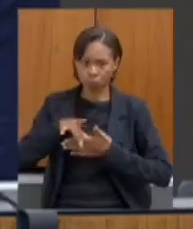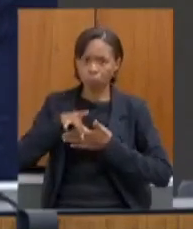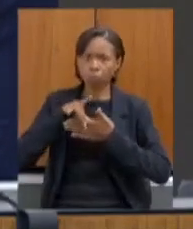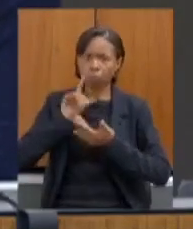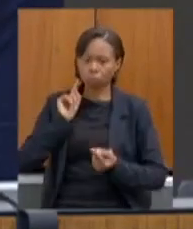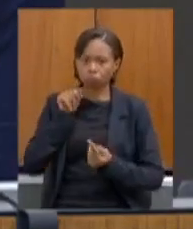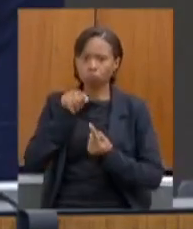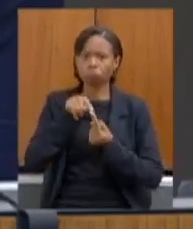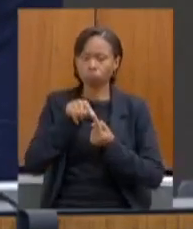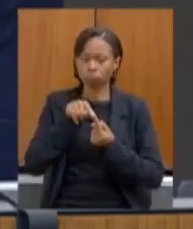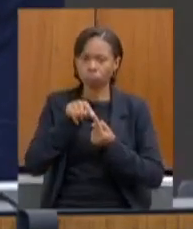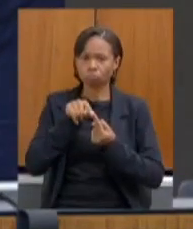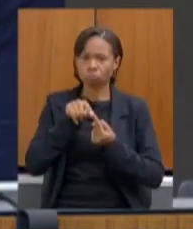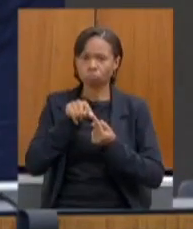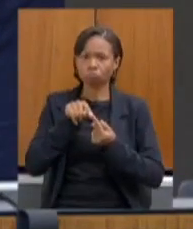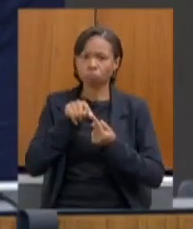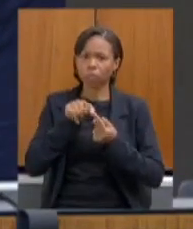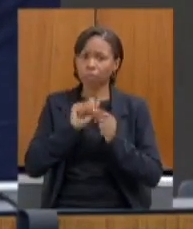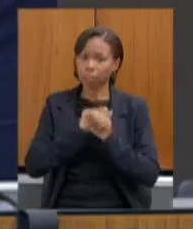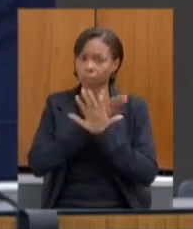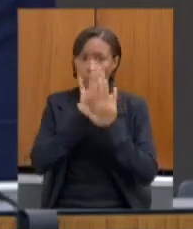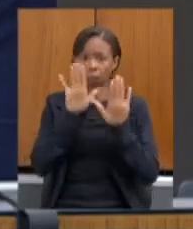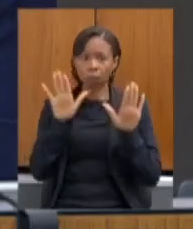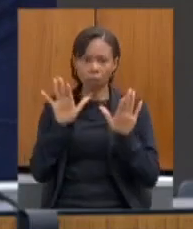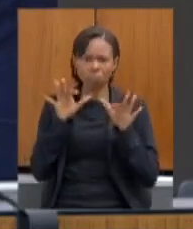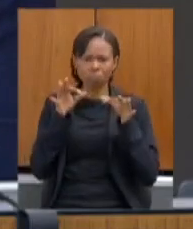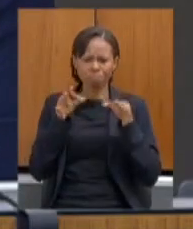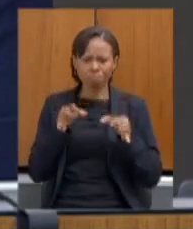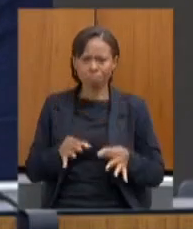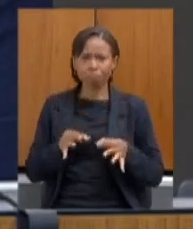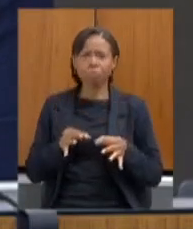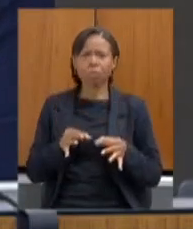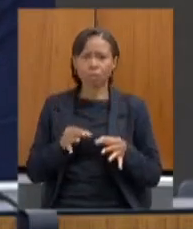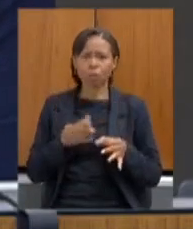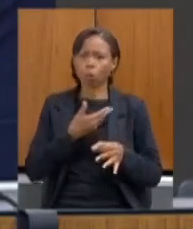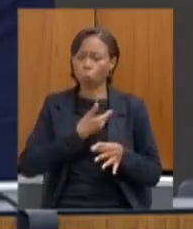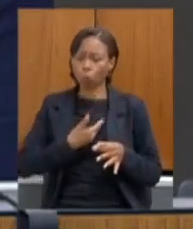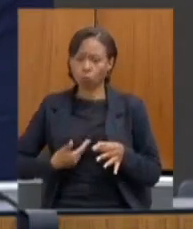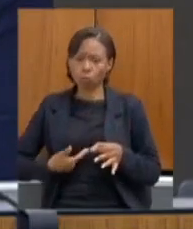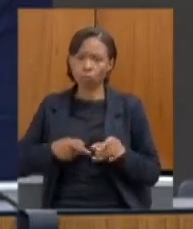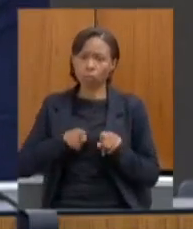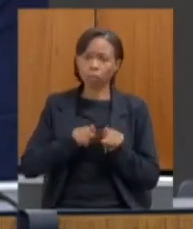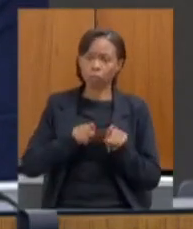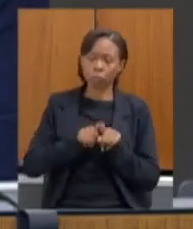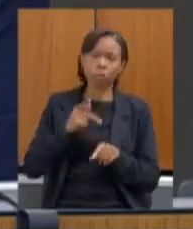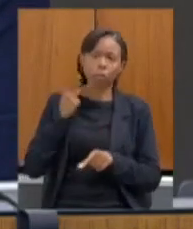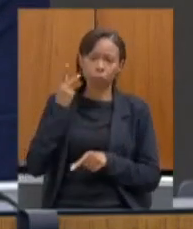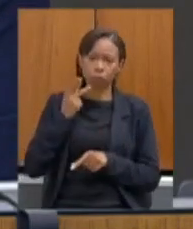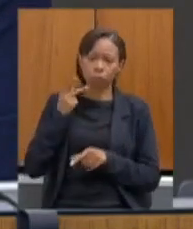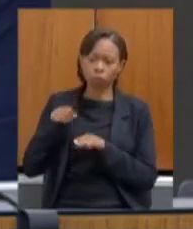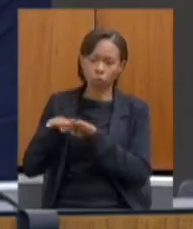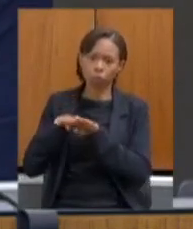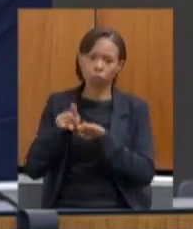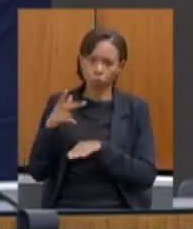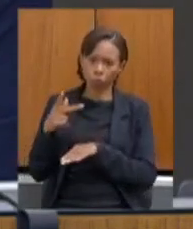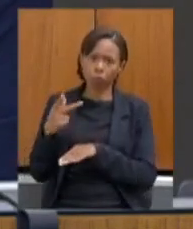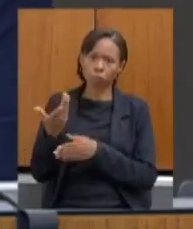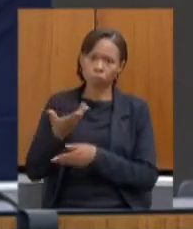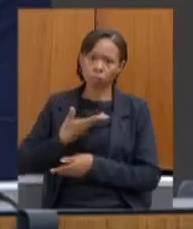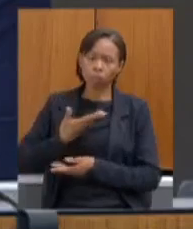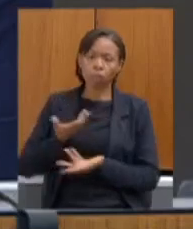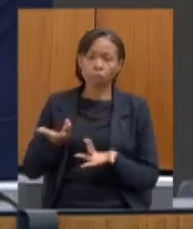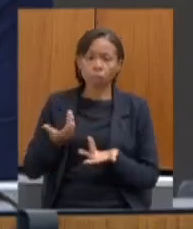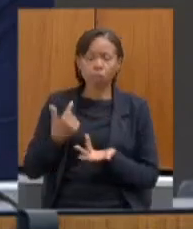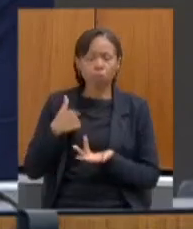objetiva, muito transparente e leal, seja com o governo, seja com seus pares, deputados estaduais. E isso só reforça